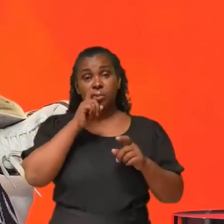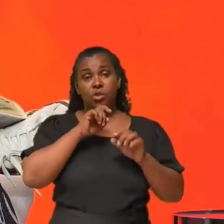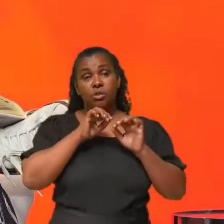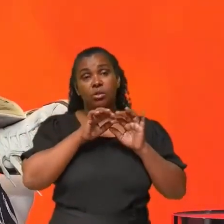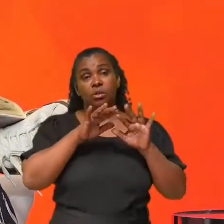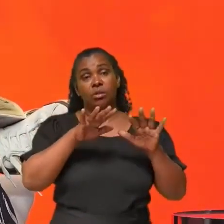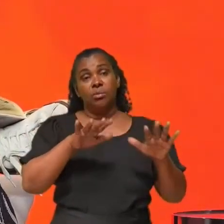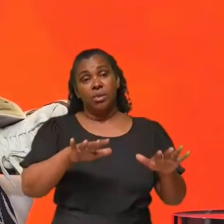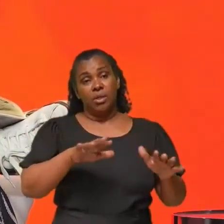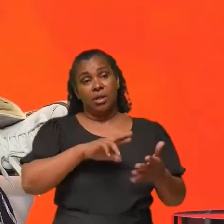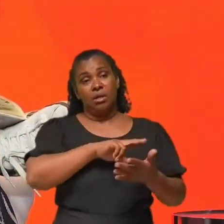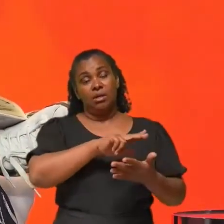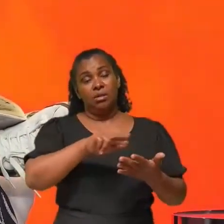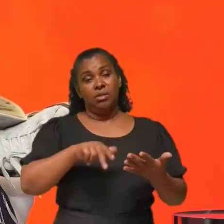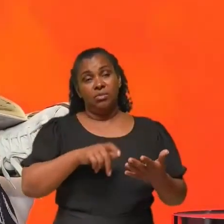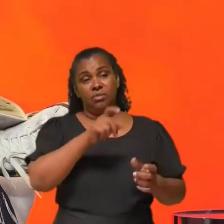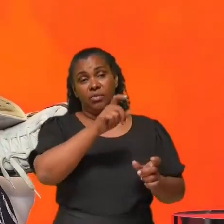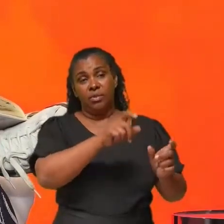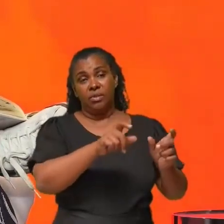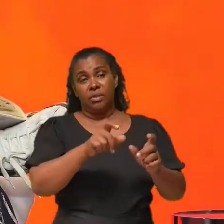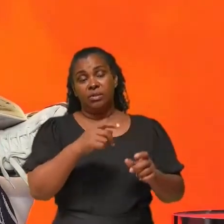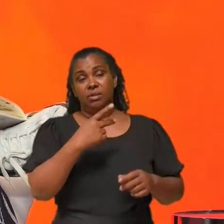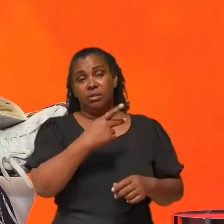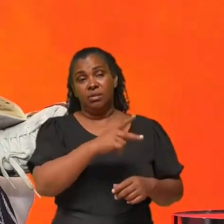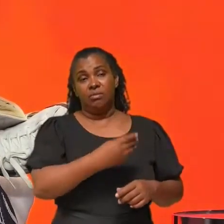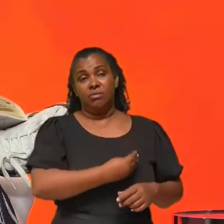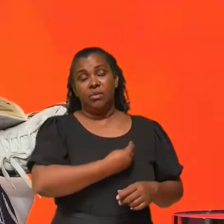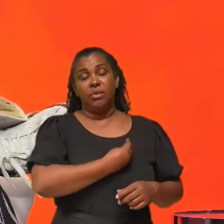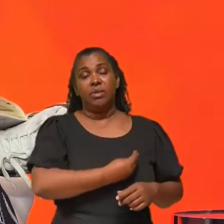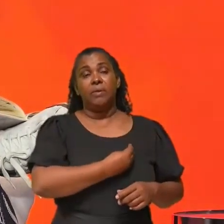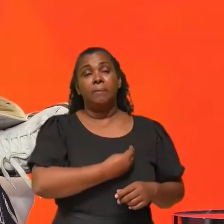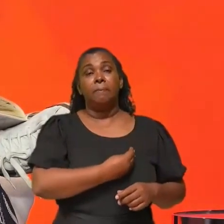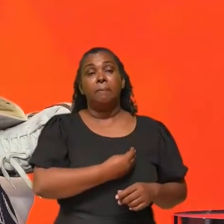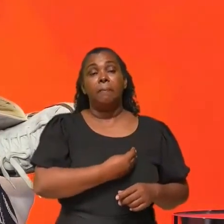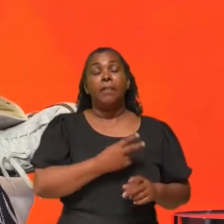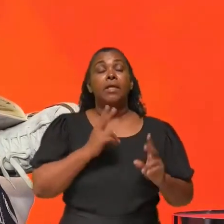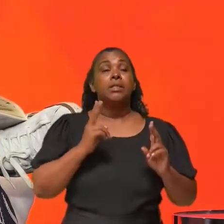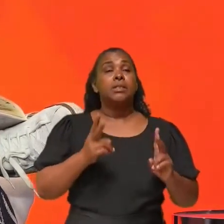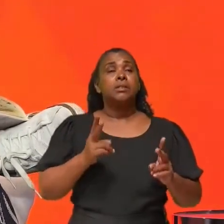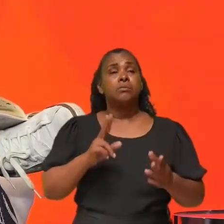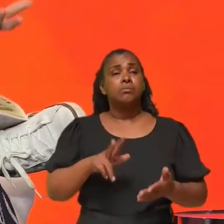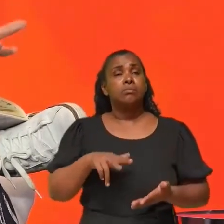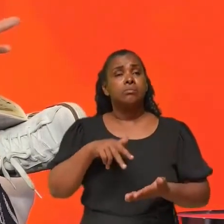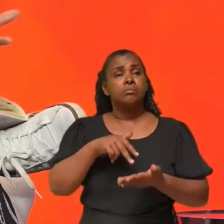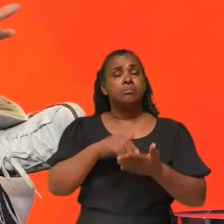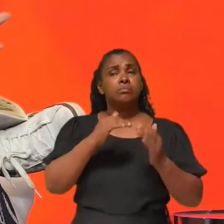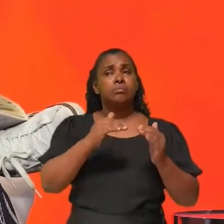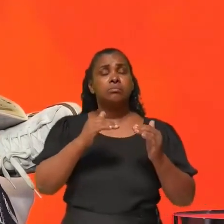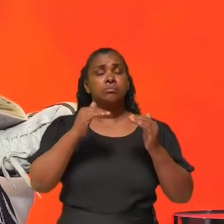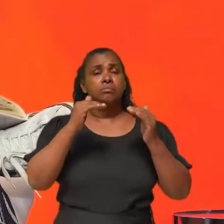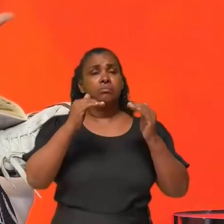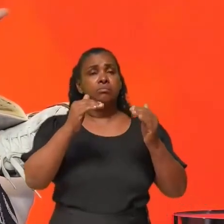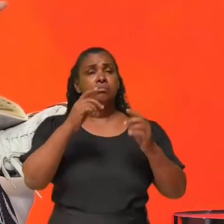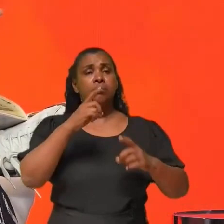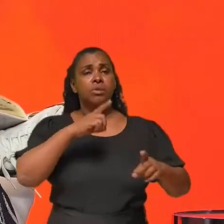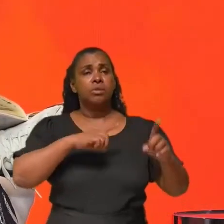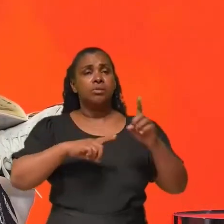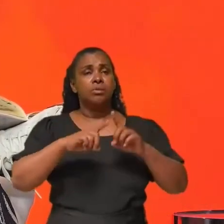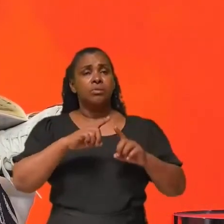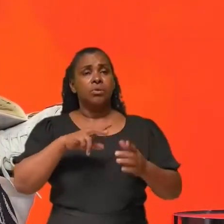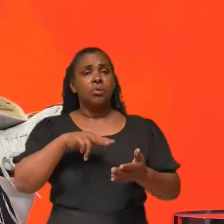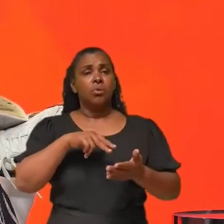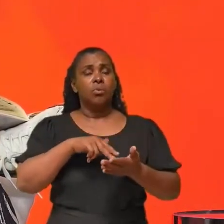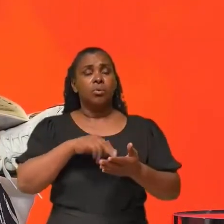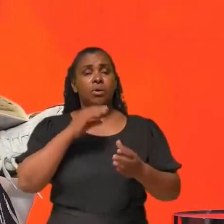a classe dominante vai ocupar o poder da comunicação através do poder econômico como uma das formas